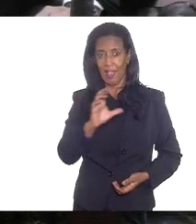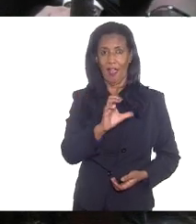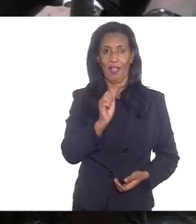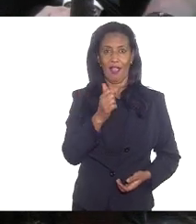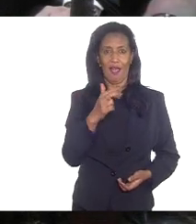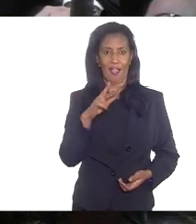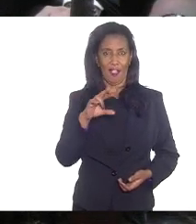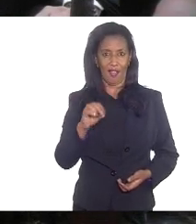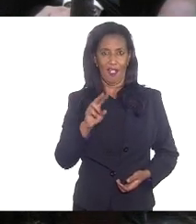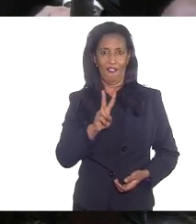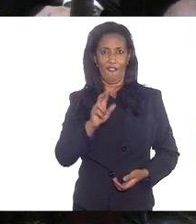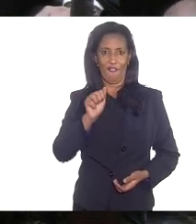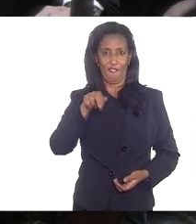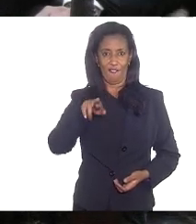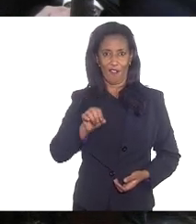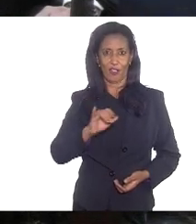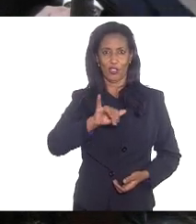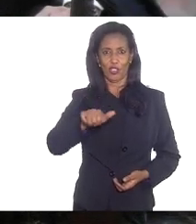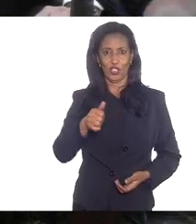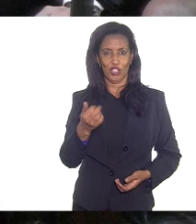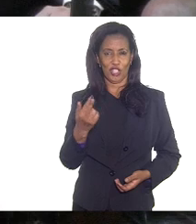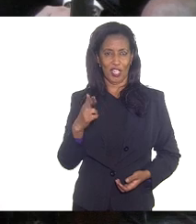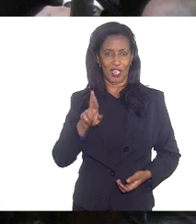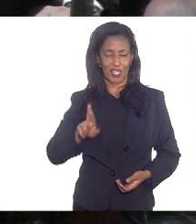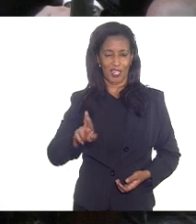Carlos Macedo, Vando Família, Jair Bittencourt,